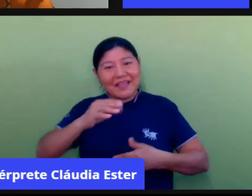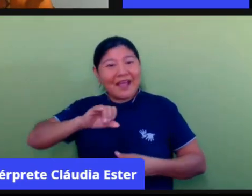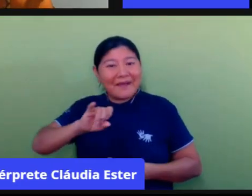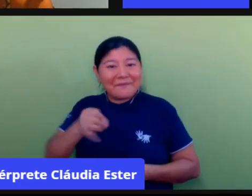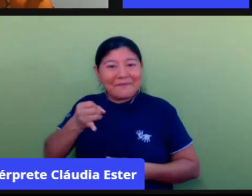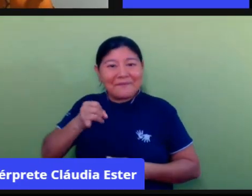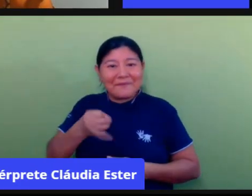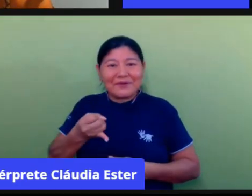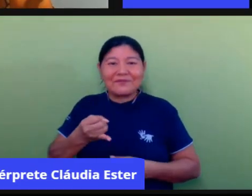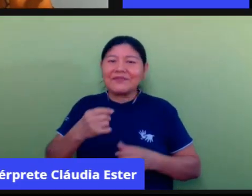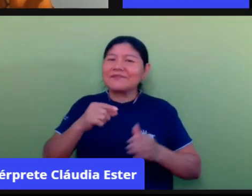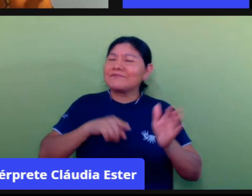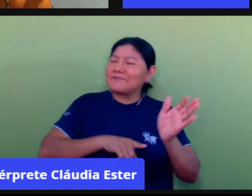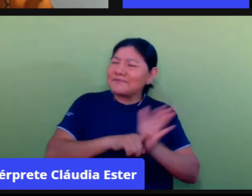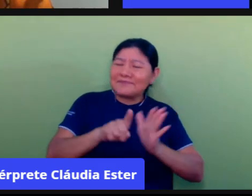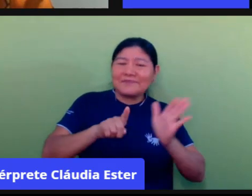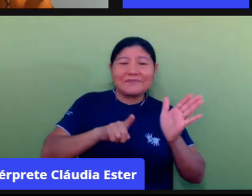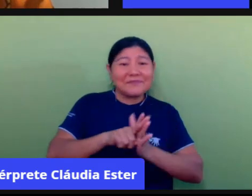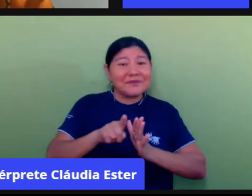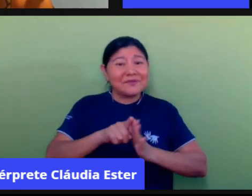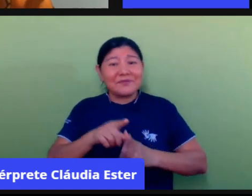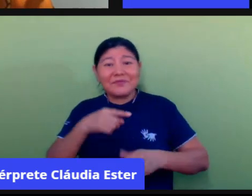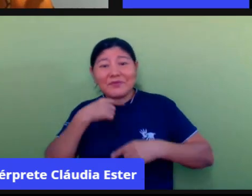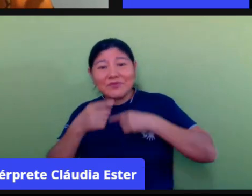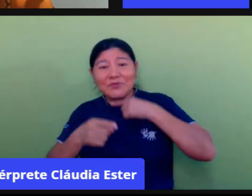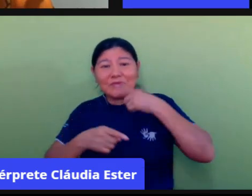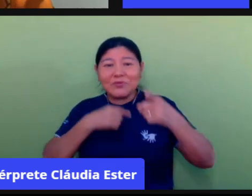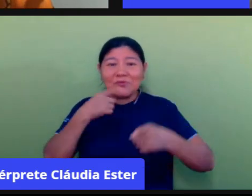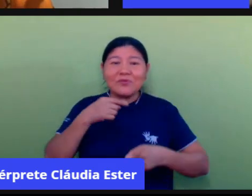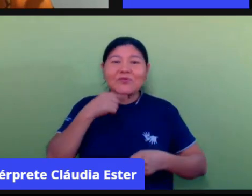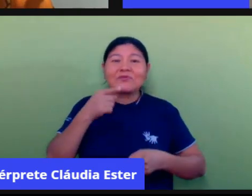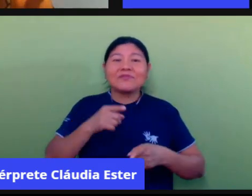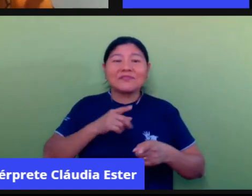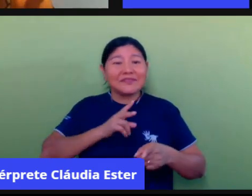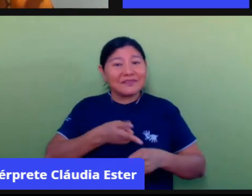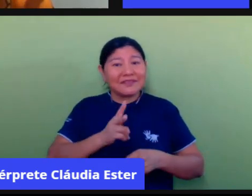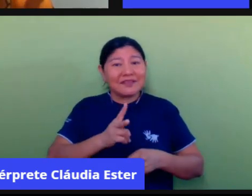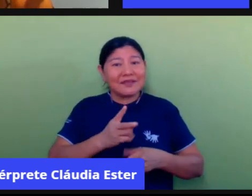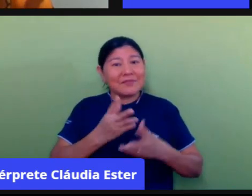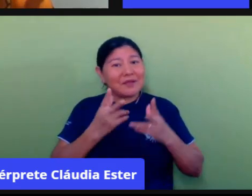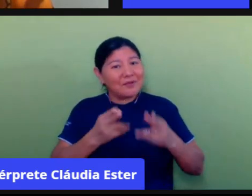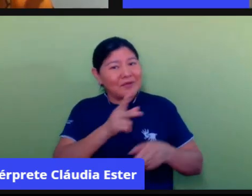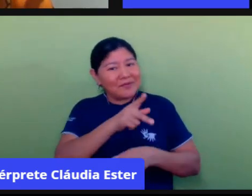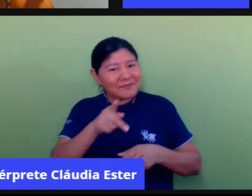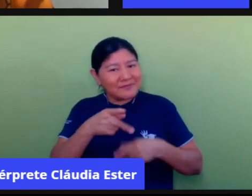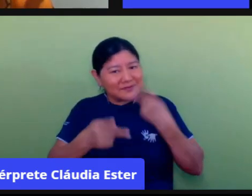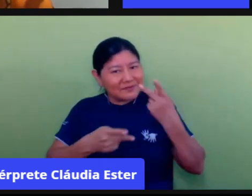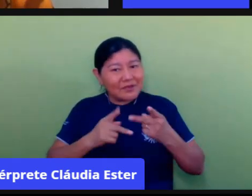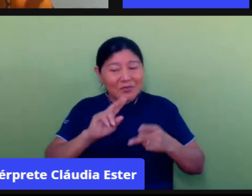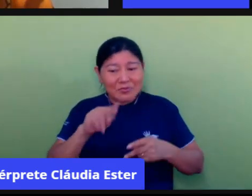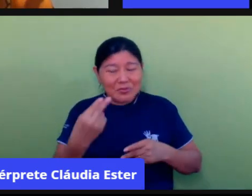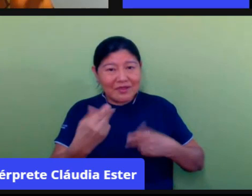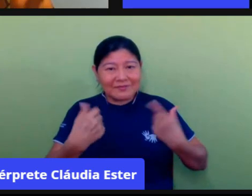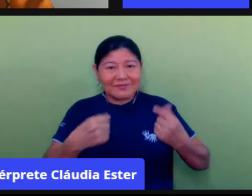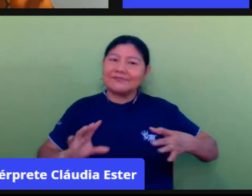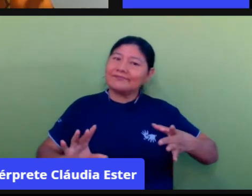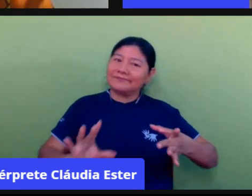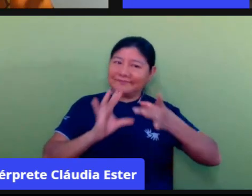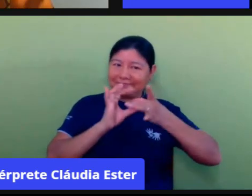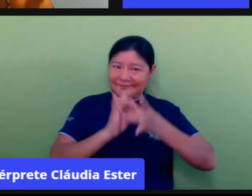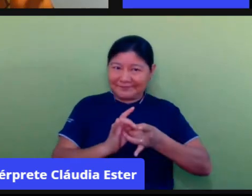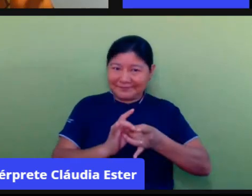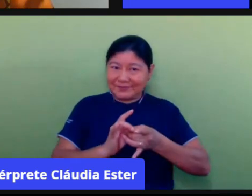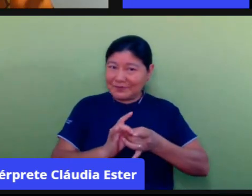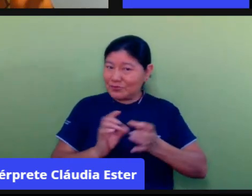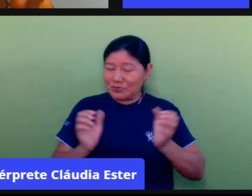Aproveitem, perguntem, se manifestem. Né? Como diz a Maiara, nós precisamos nos juntar, né? Somar ideias, né?